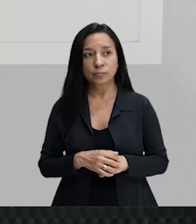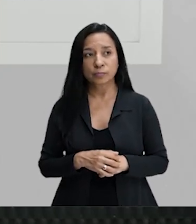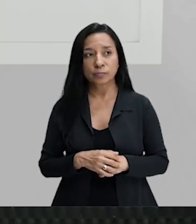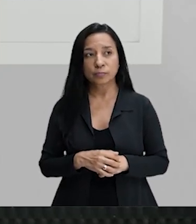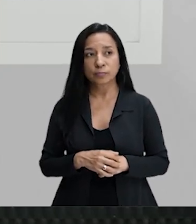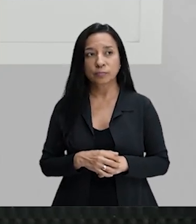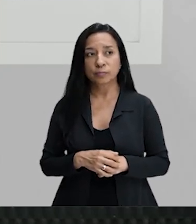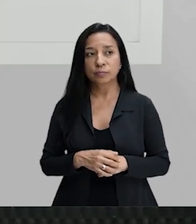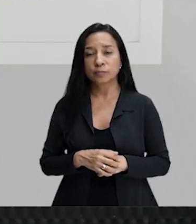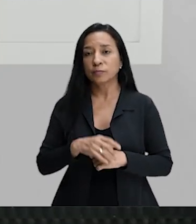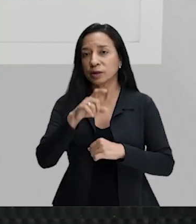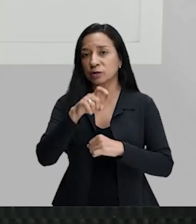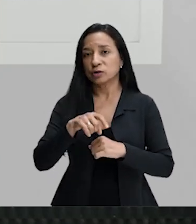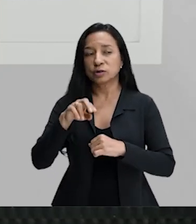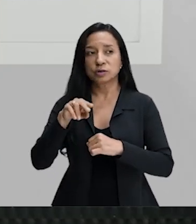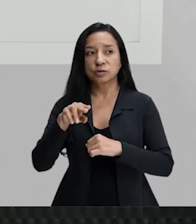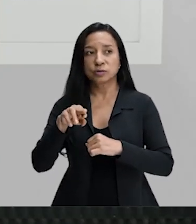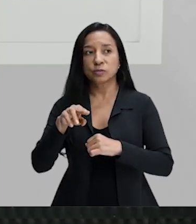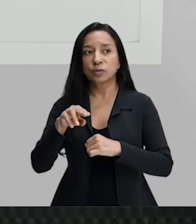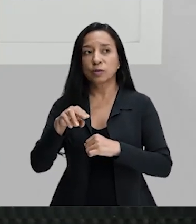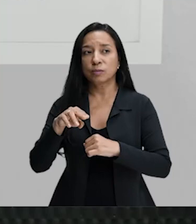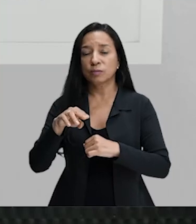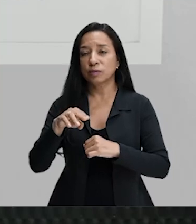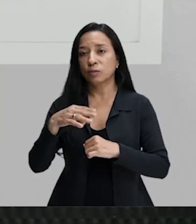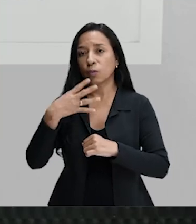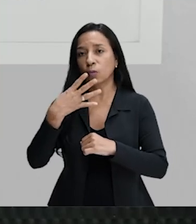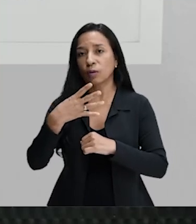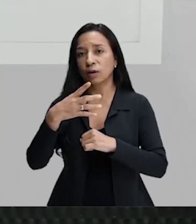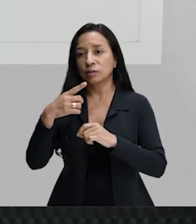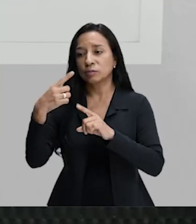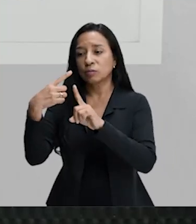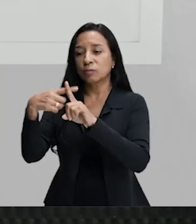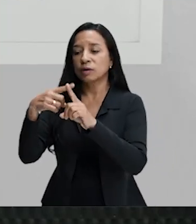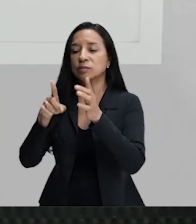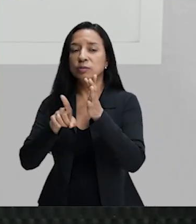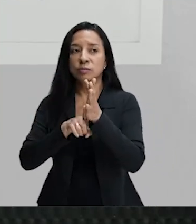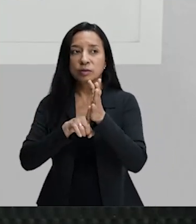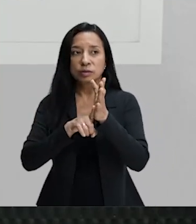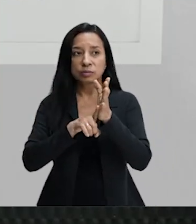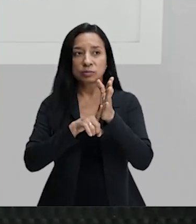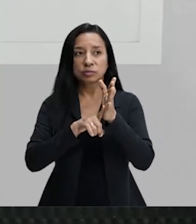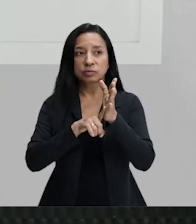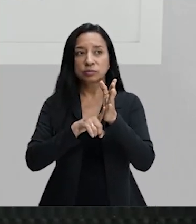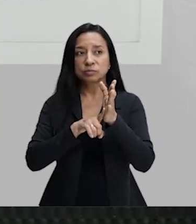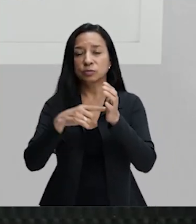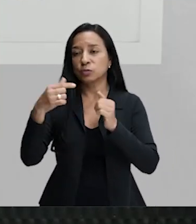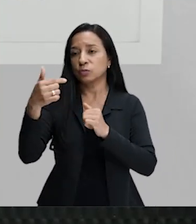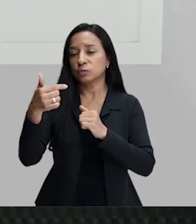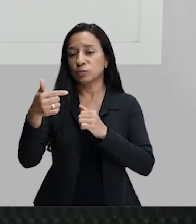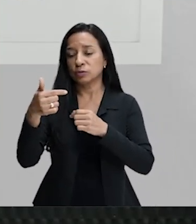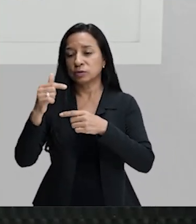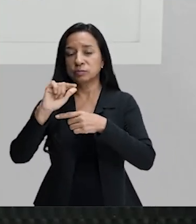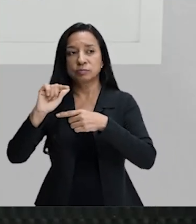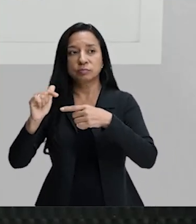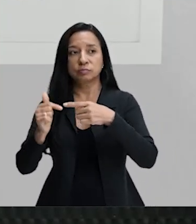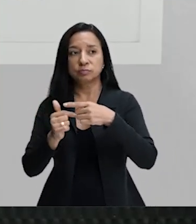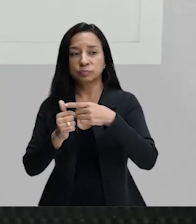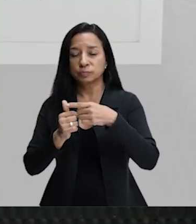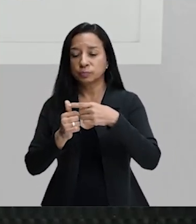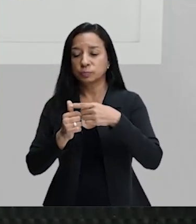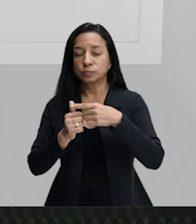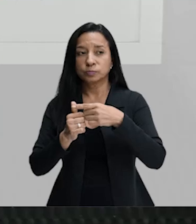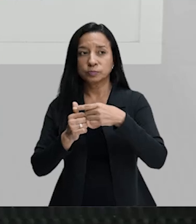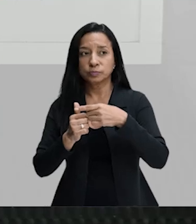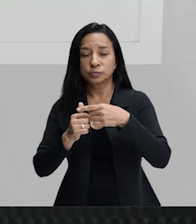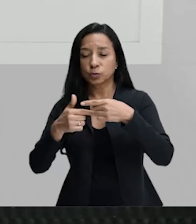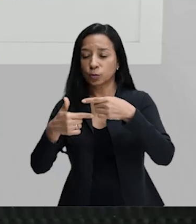Mais ou menos a raiz quadrada de 4, que é 2, sobre 2 multiplicado por A, que é